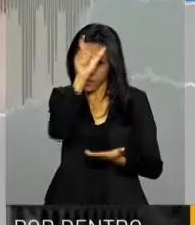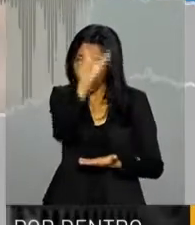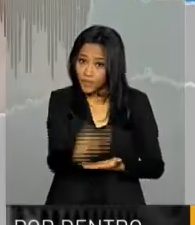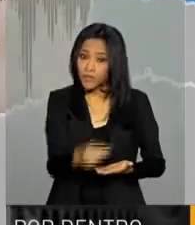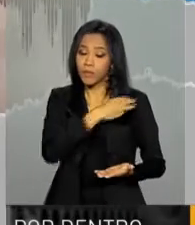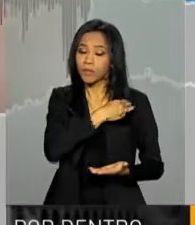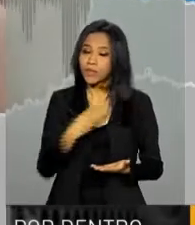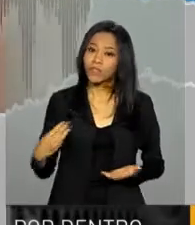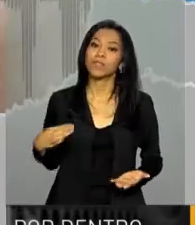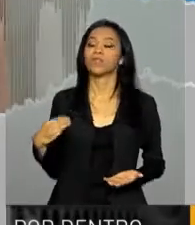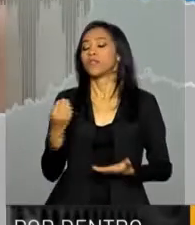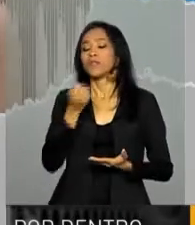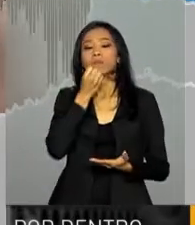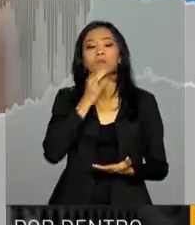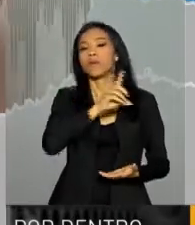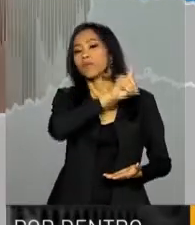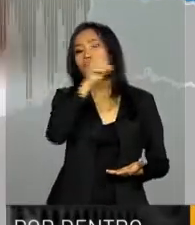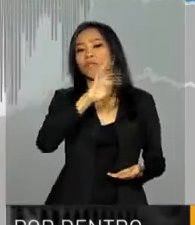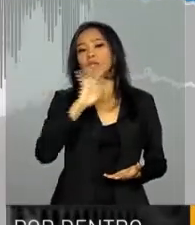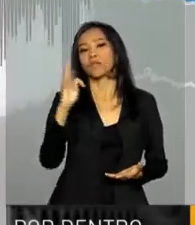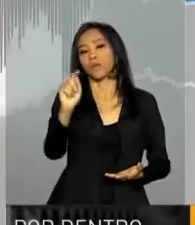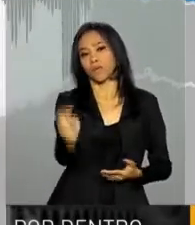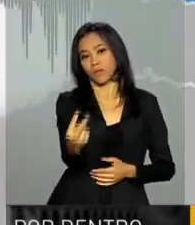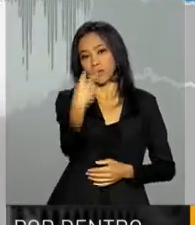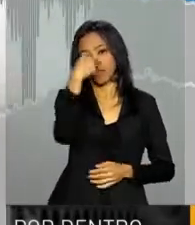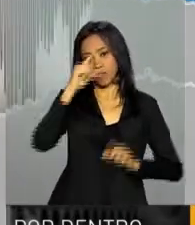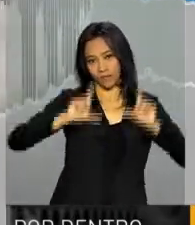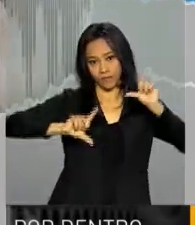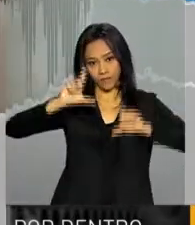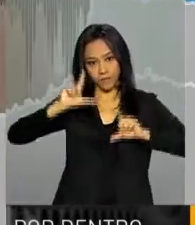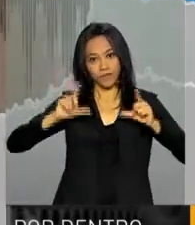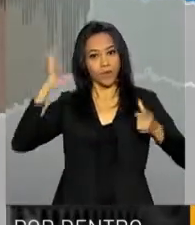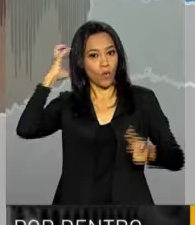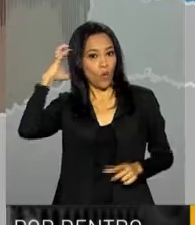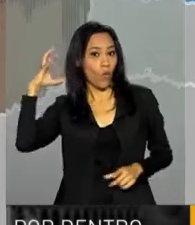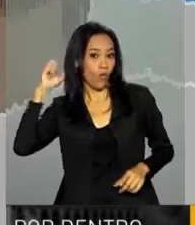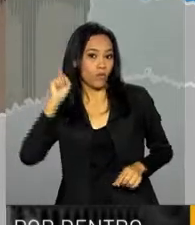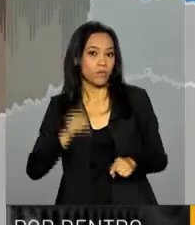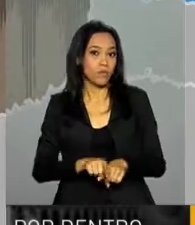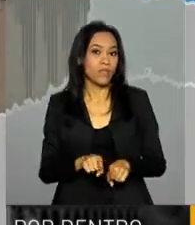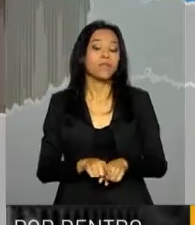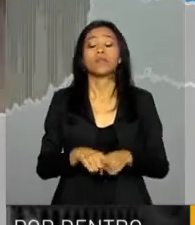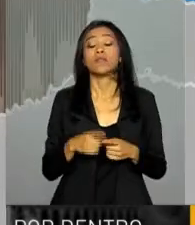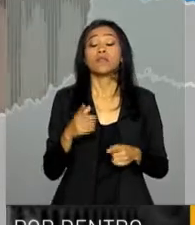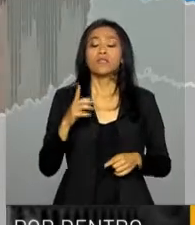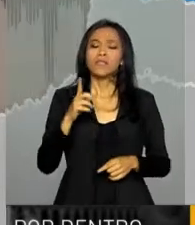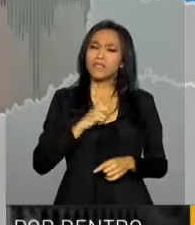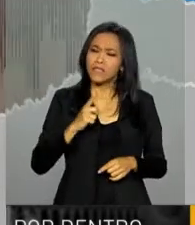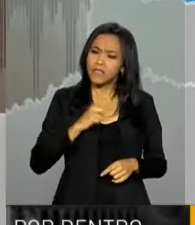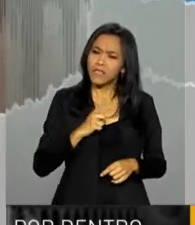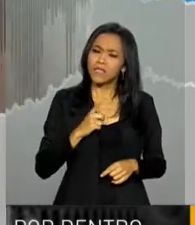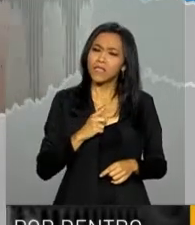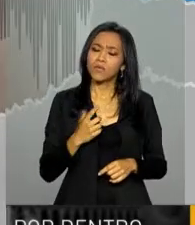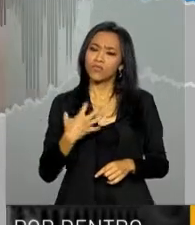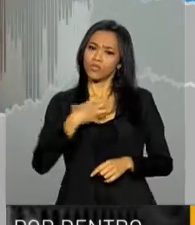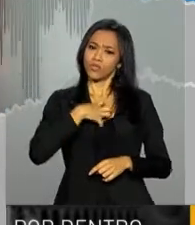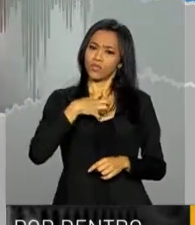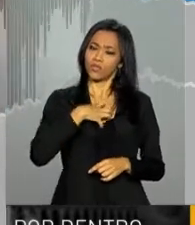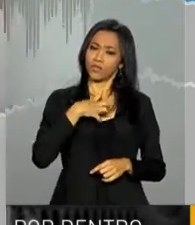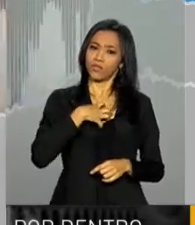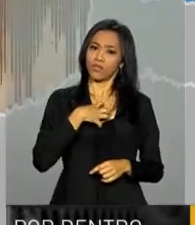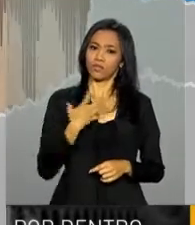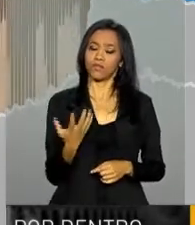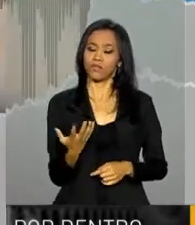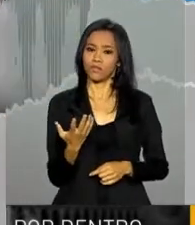bom dia também a todos que nos acompanham é ministro existe uma modalidade de turismo aqui no brasil que já